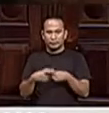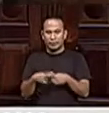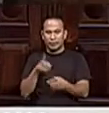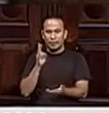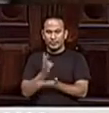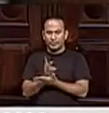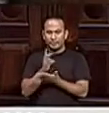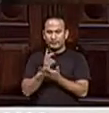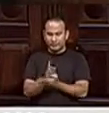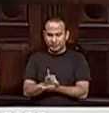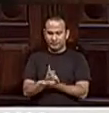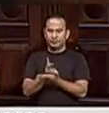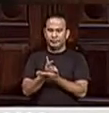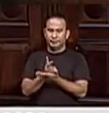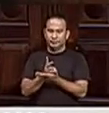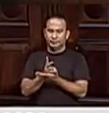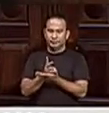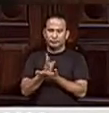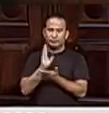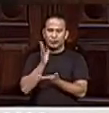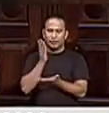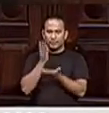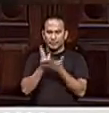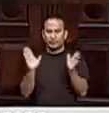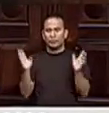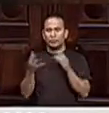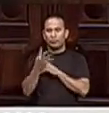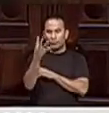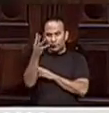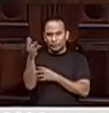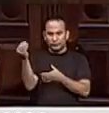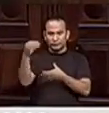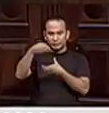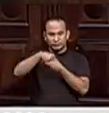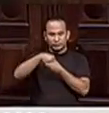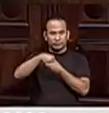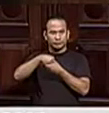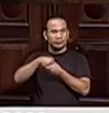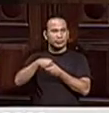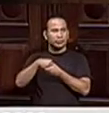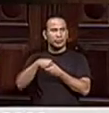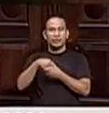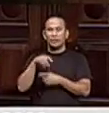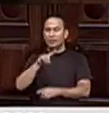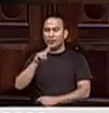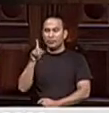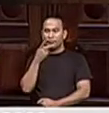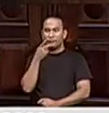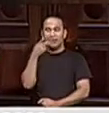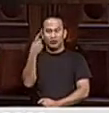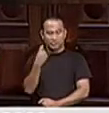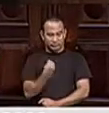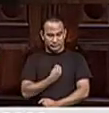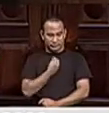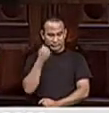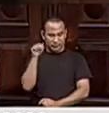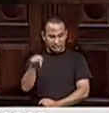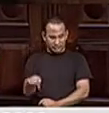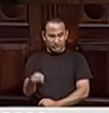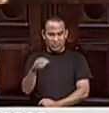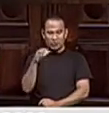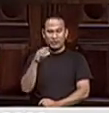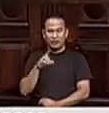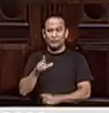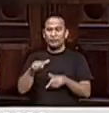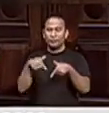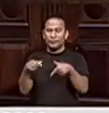mesmas forças já perderam 4 eleições sucessivas. E eu não estou nem tratando aqui das concessões